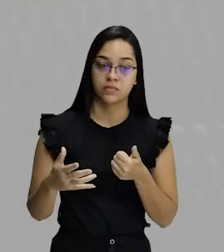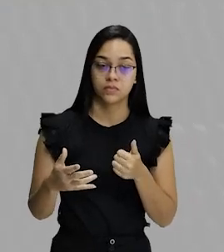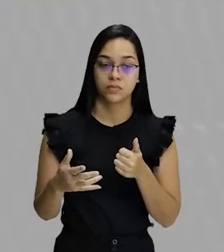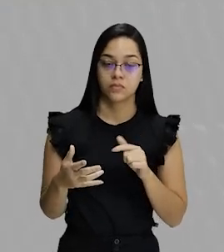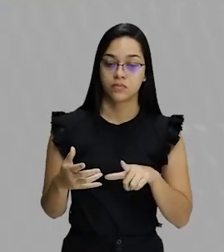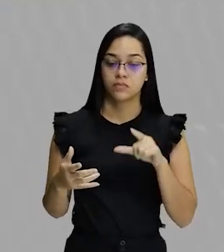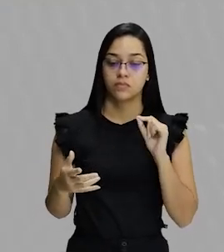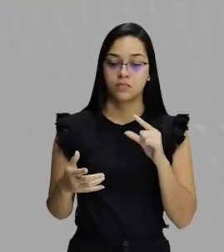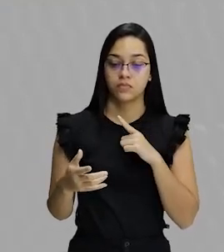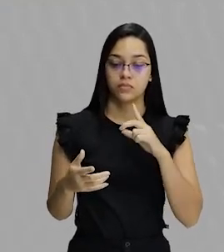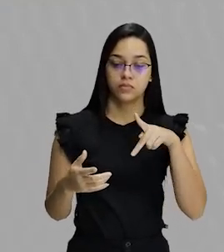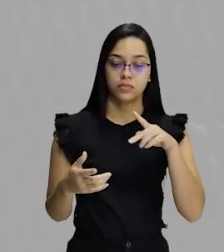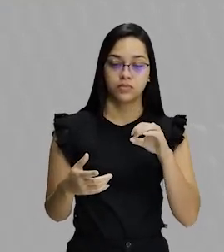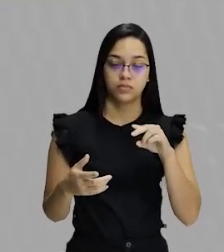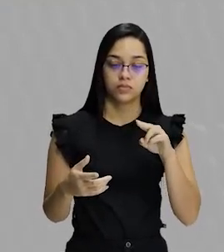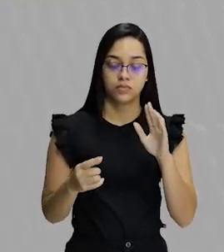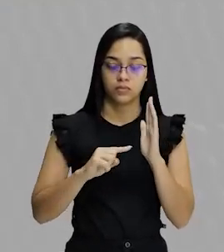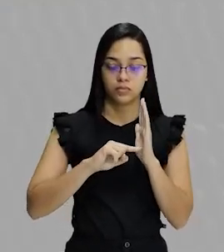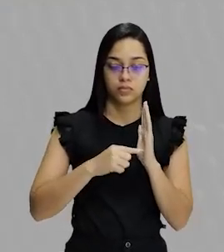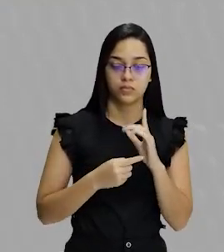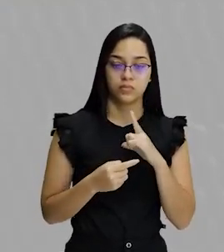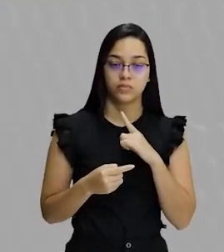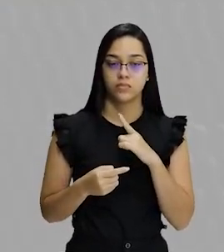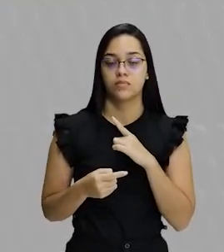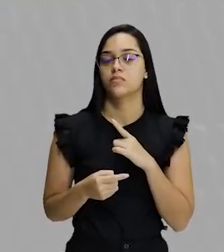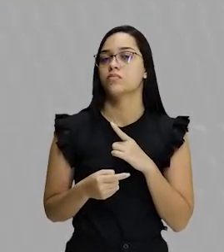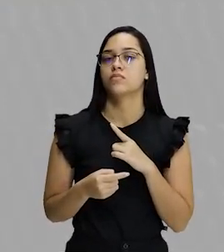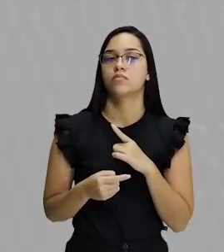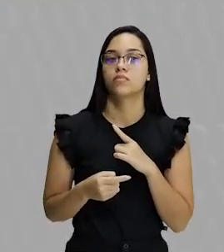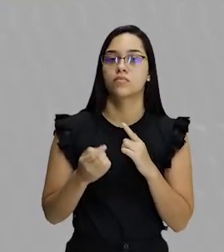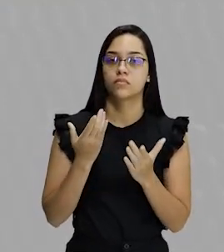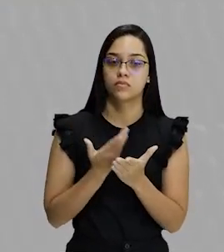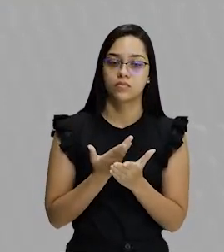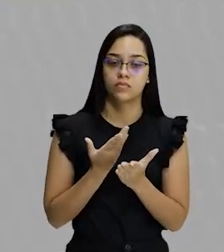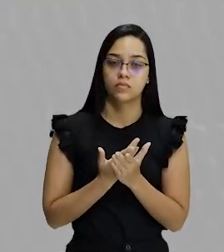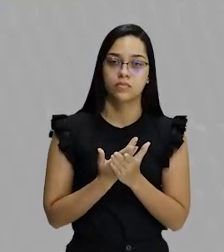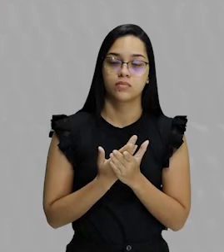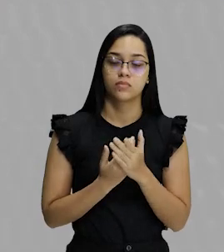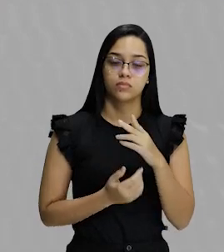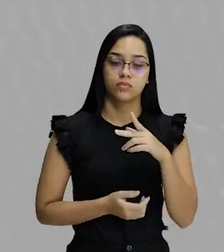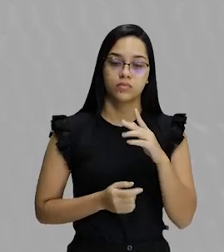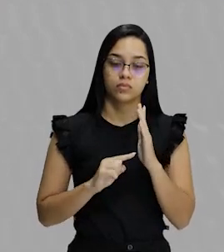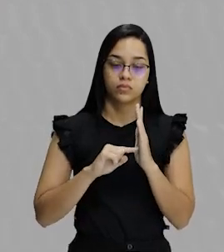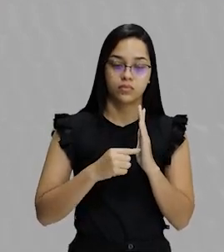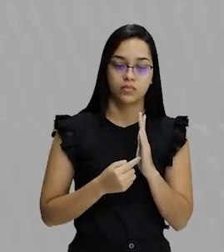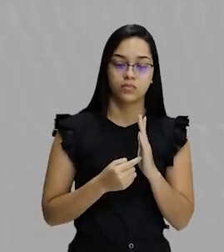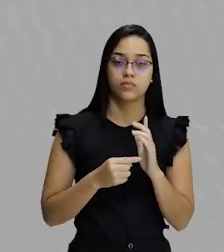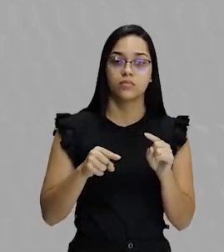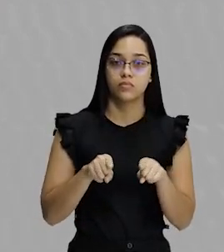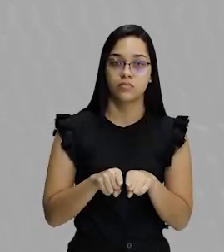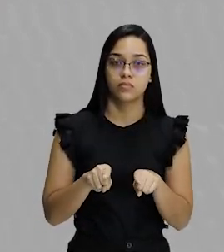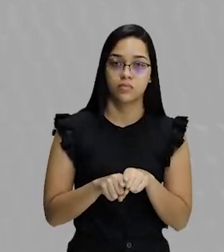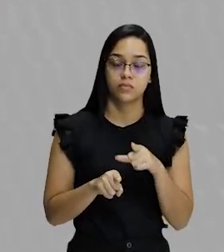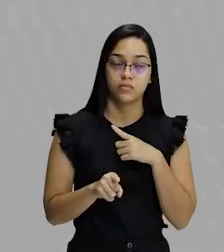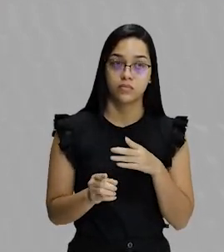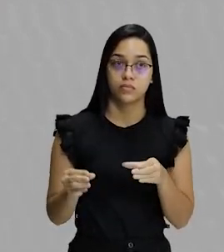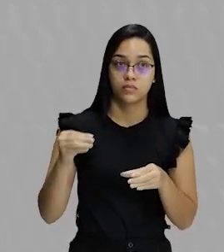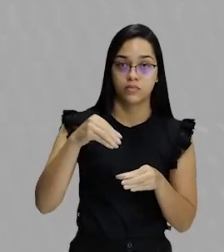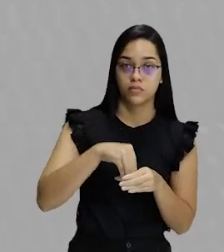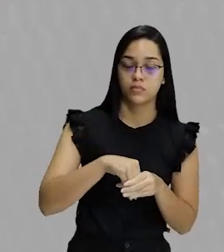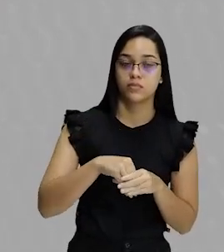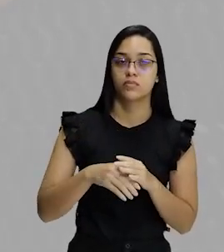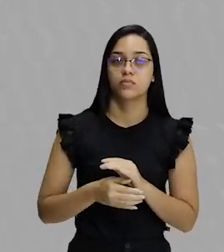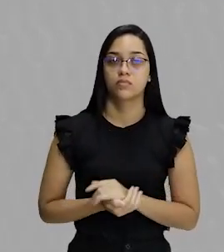determinar o ponto no plano cartesiano. Veja que isso aqui é o estudo do ponto mais o ponto inserido no nosso